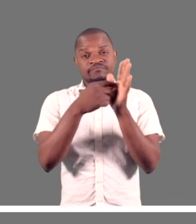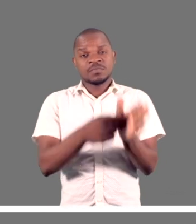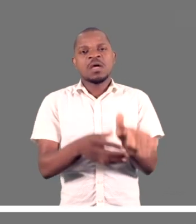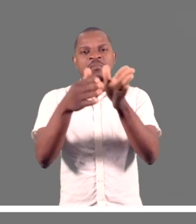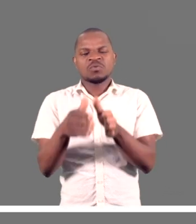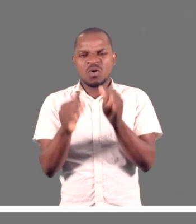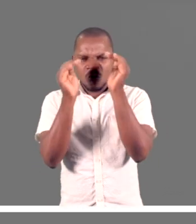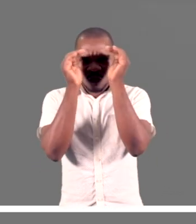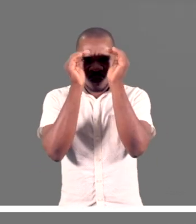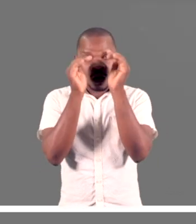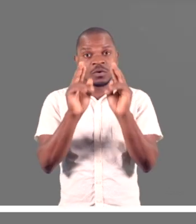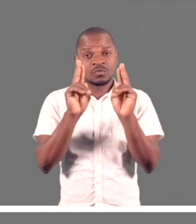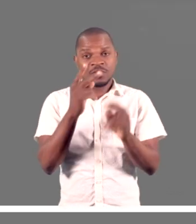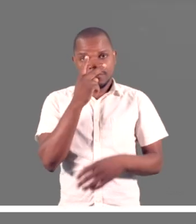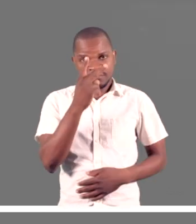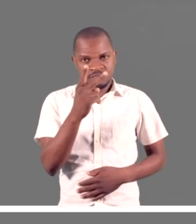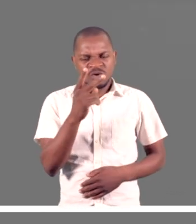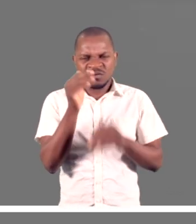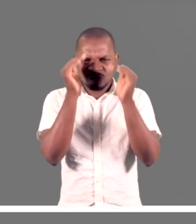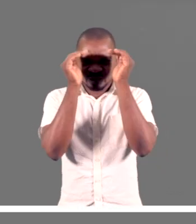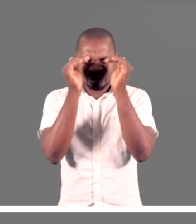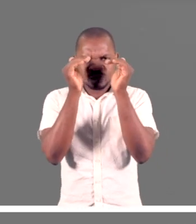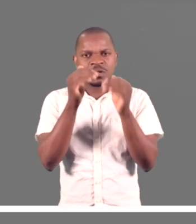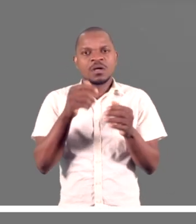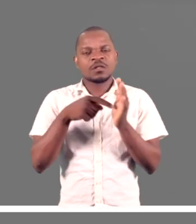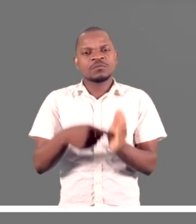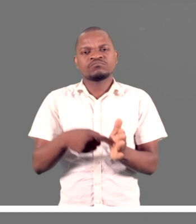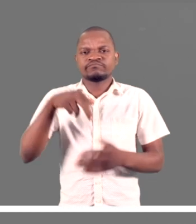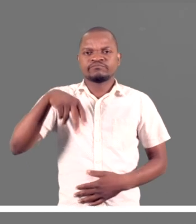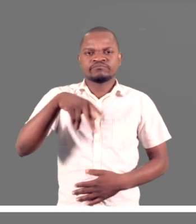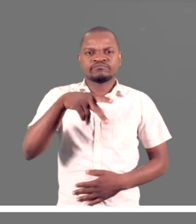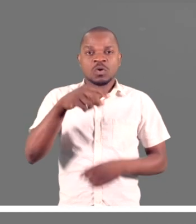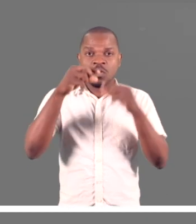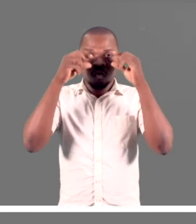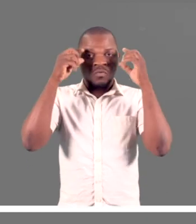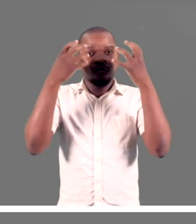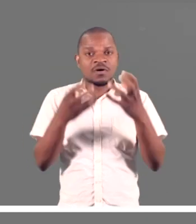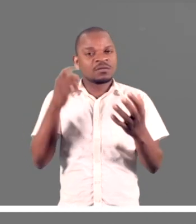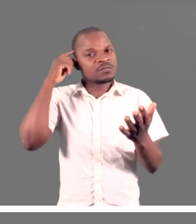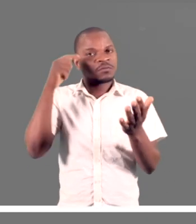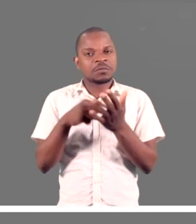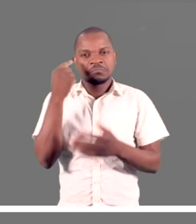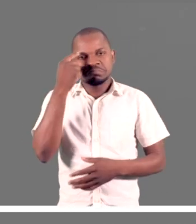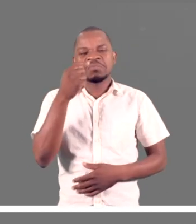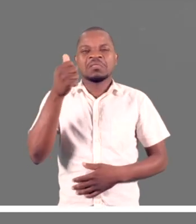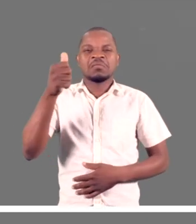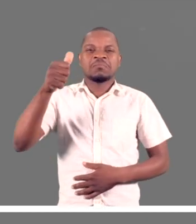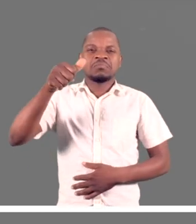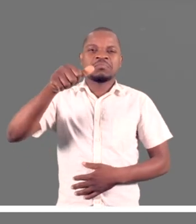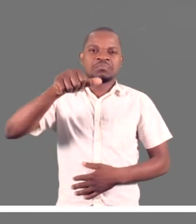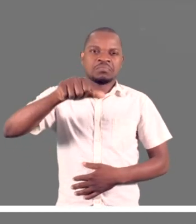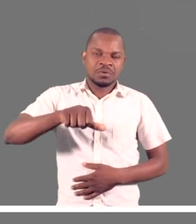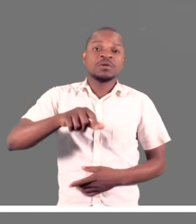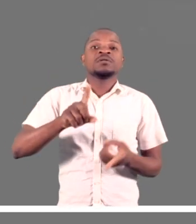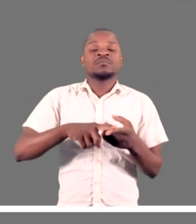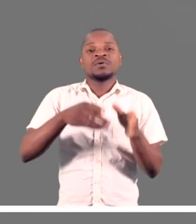Esponhamos que é um ambliopio, que ainda tem baixa visão. Então, se ele anda sem óculos de proteção, na verdade, a visão vai piorar cada